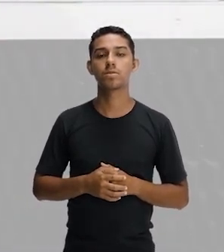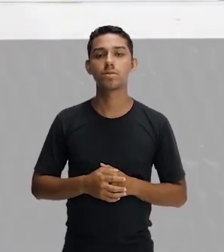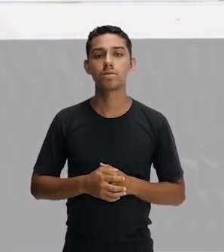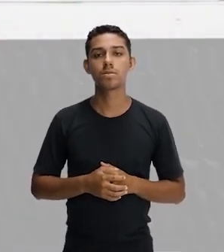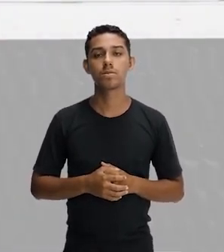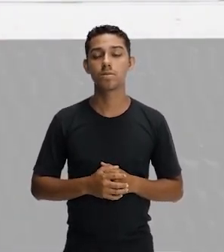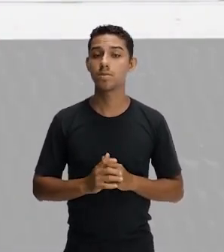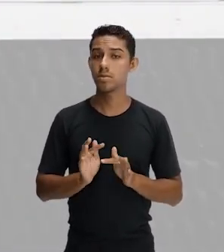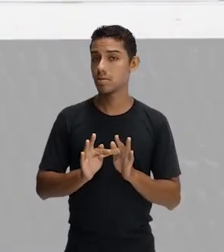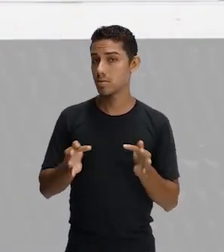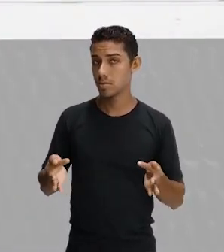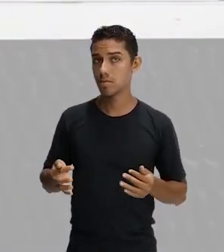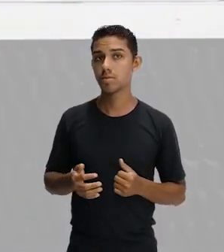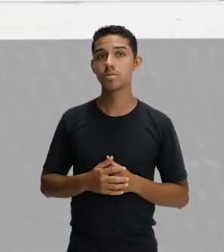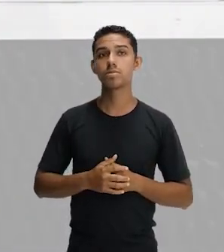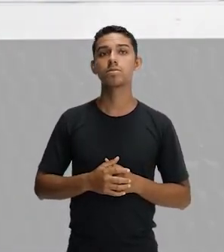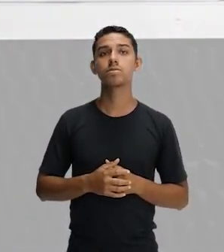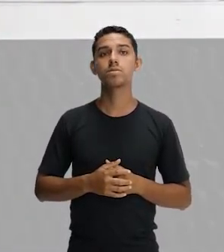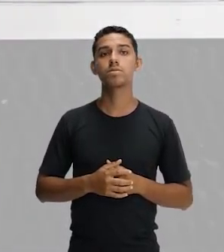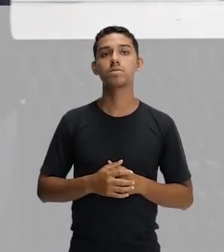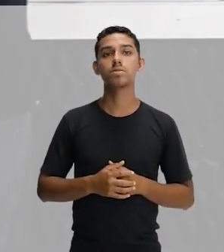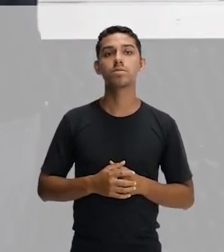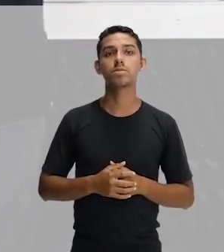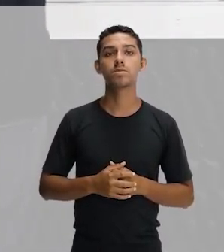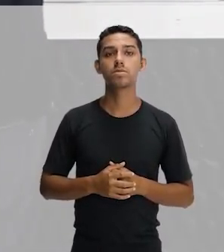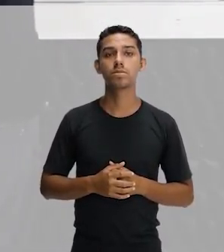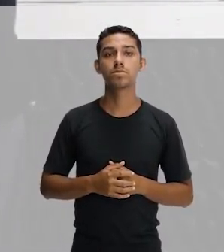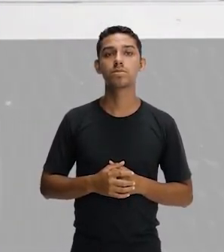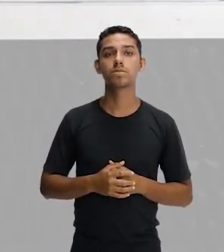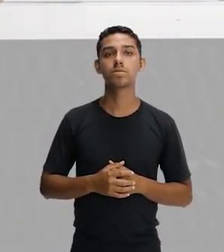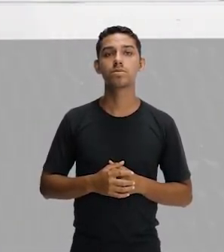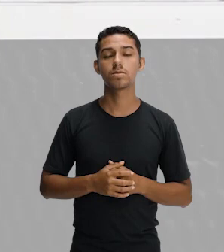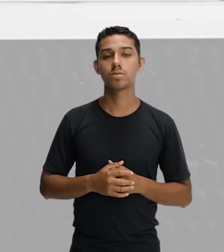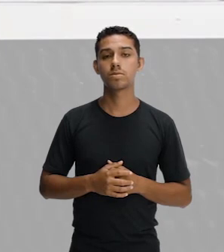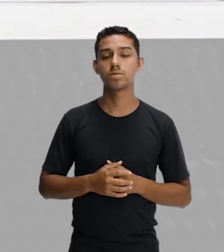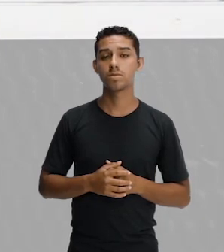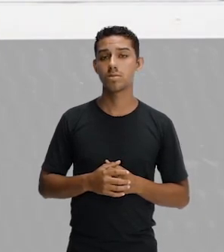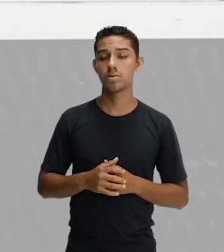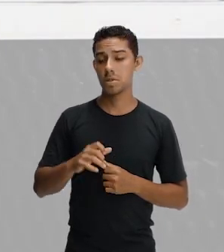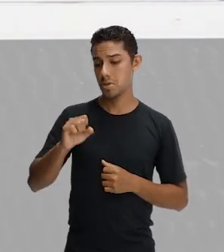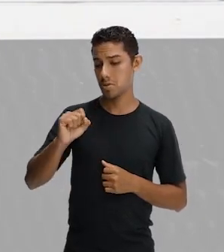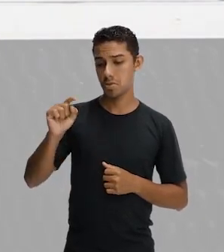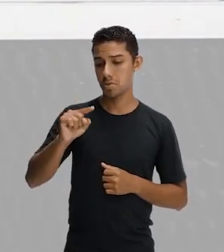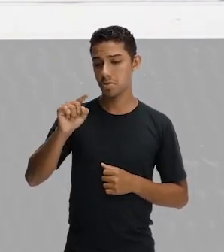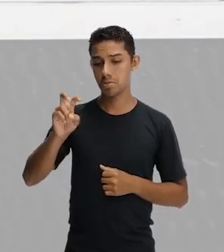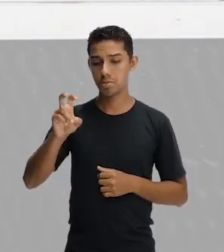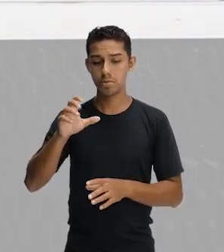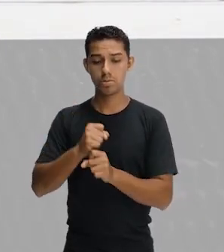Continha simples, né? Que vai dar 8 vezes 5, 40, né? Vão 4.